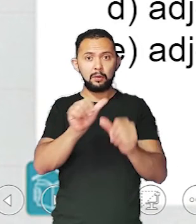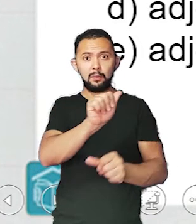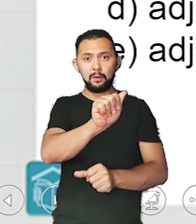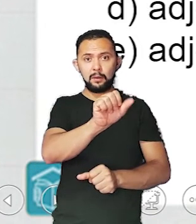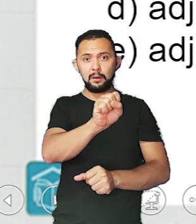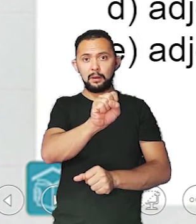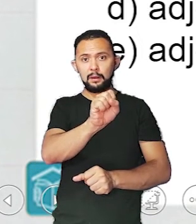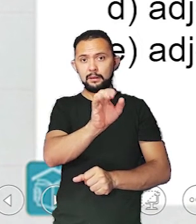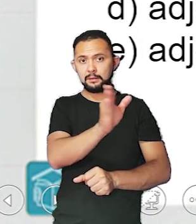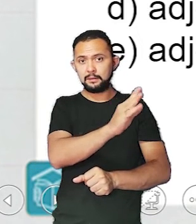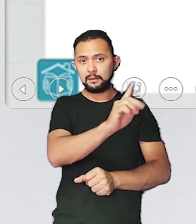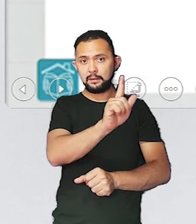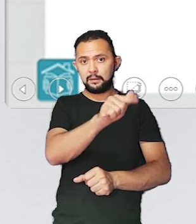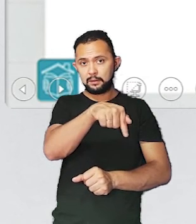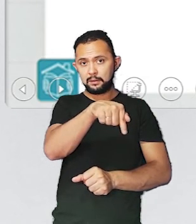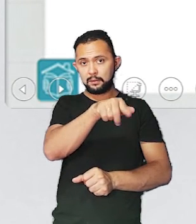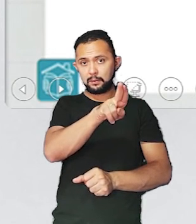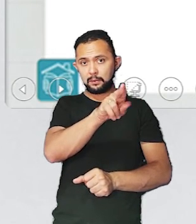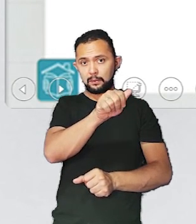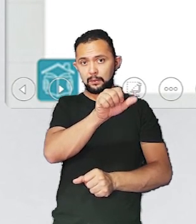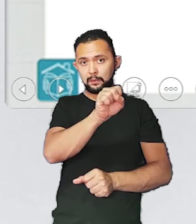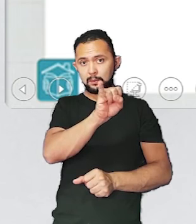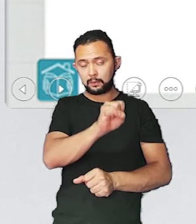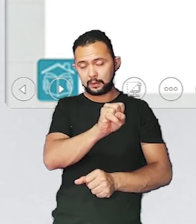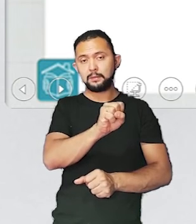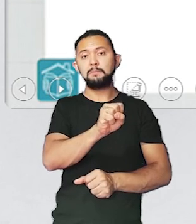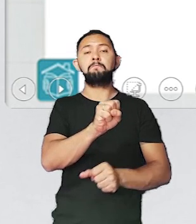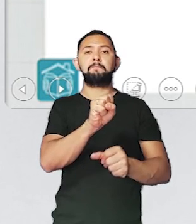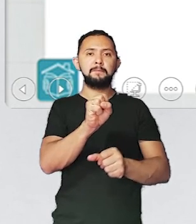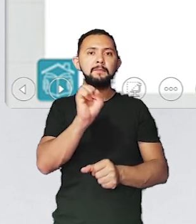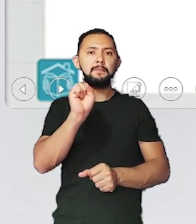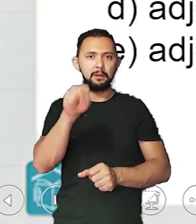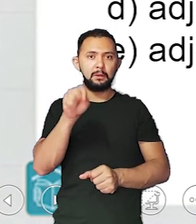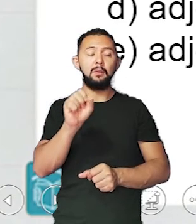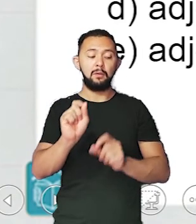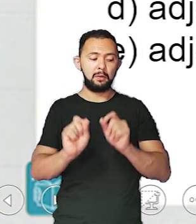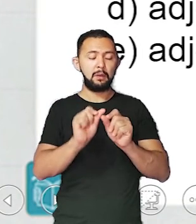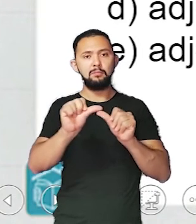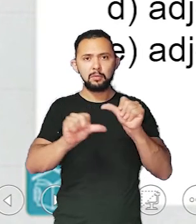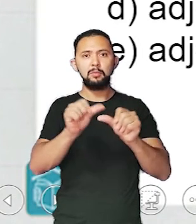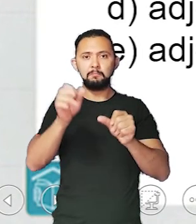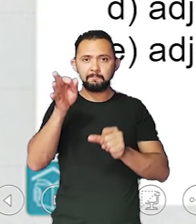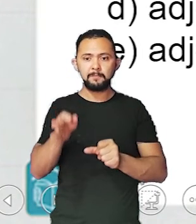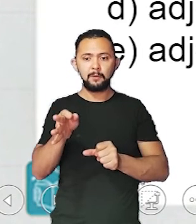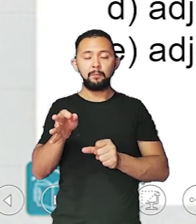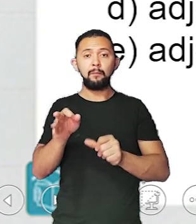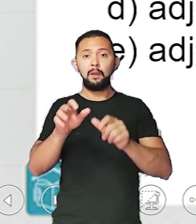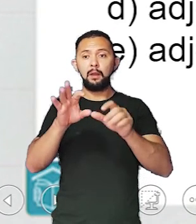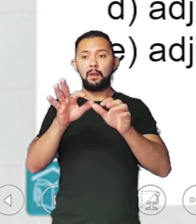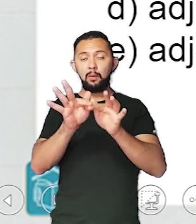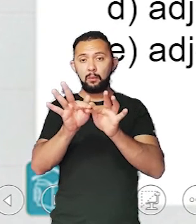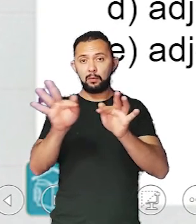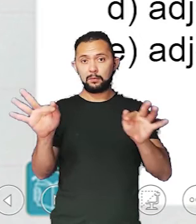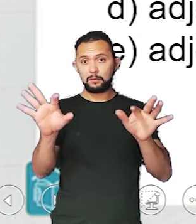Quando troca, pronto. Fiquem tranquilos. Pronto, morreu. Trocou, deu certo. Então, é uma oração